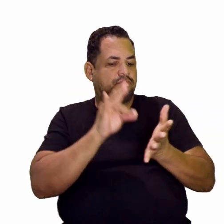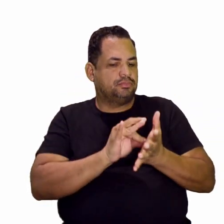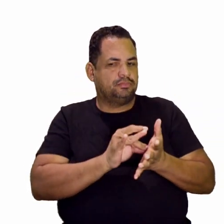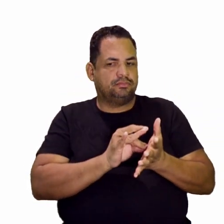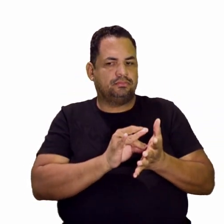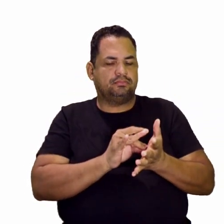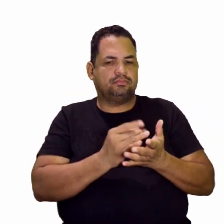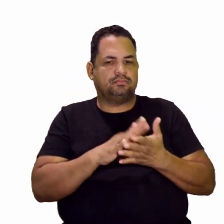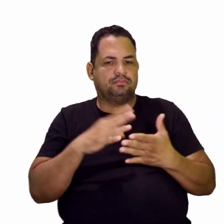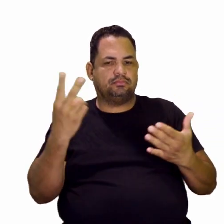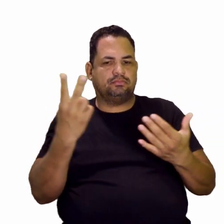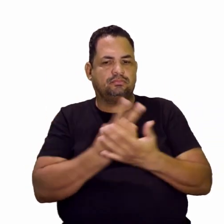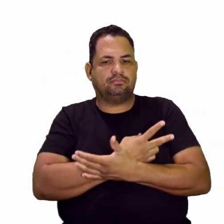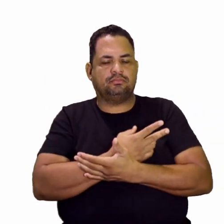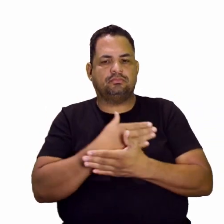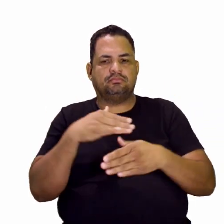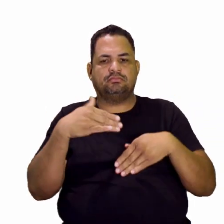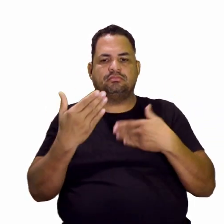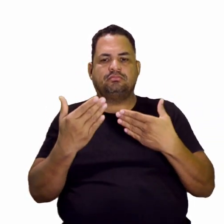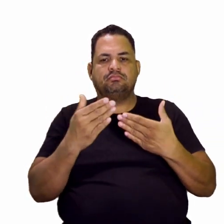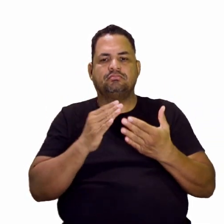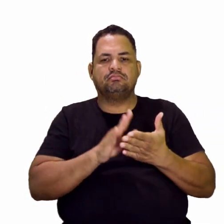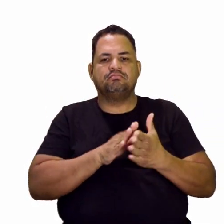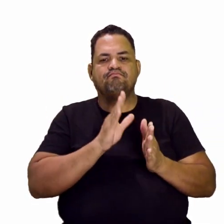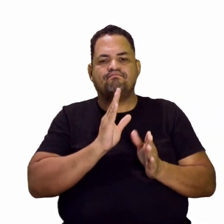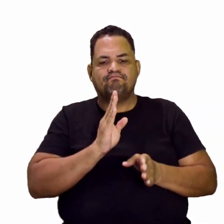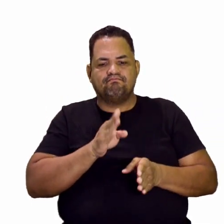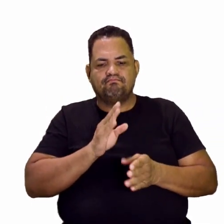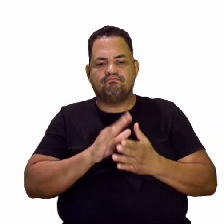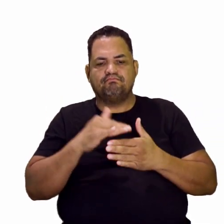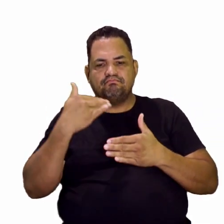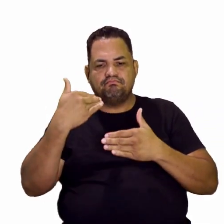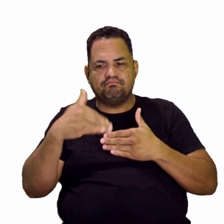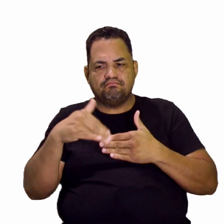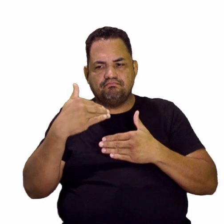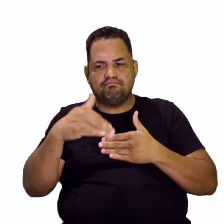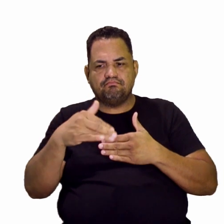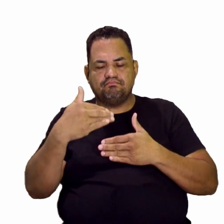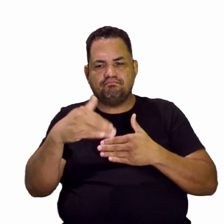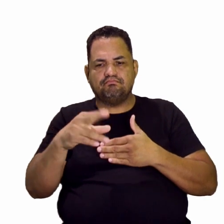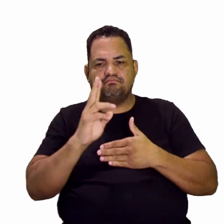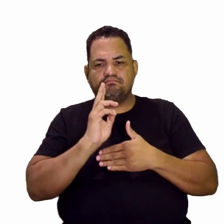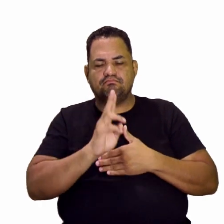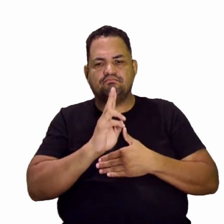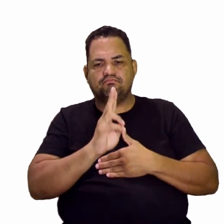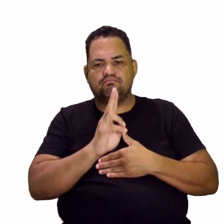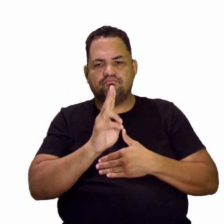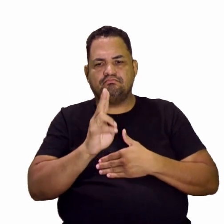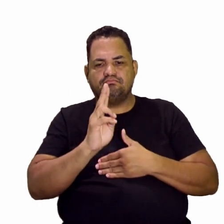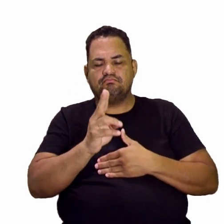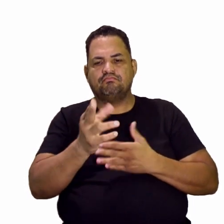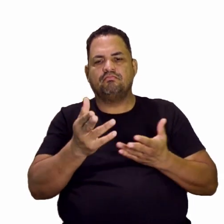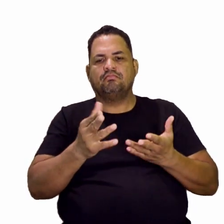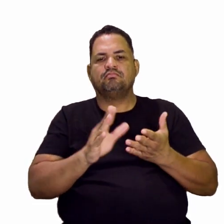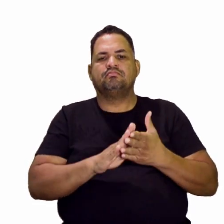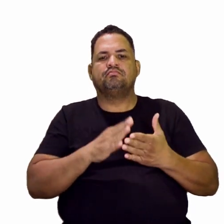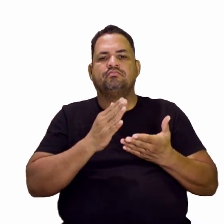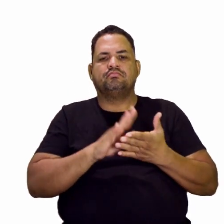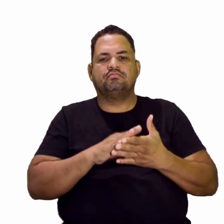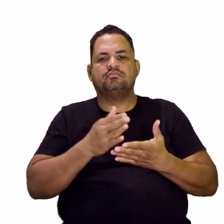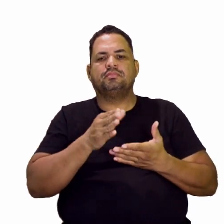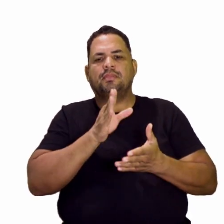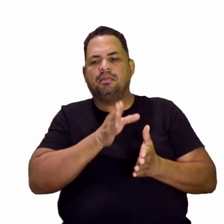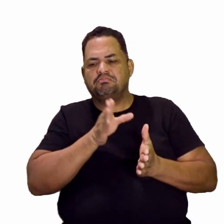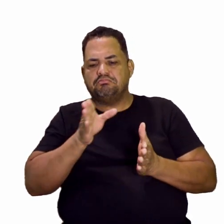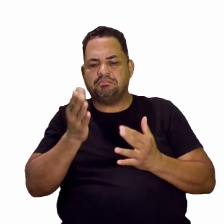realmente ocorre com uma certa periodicidade, ou seja, de tanto em tanto